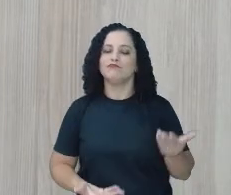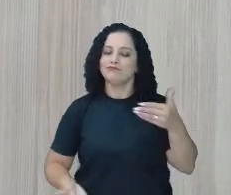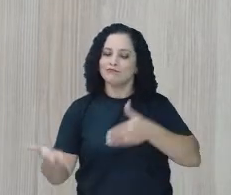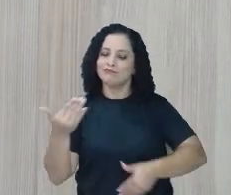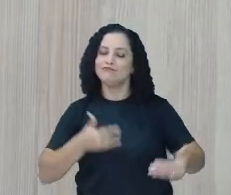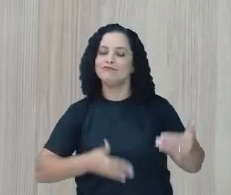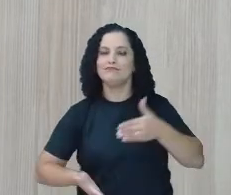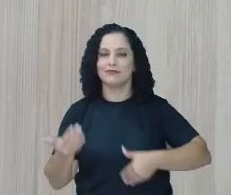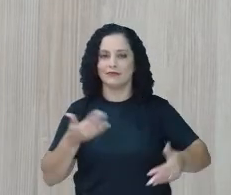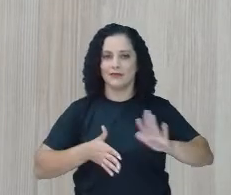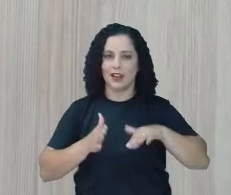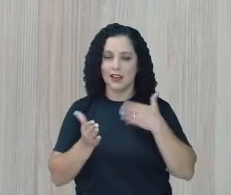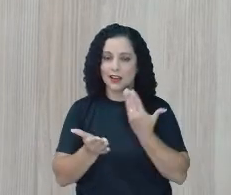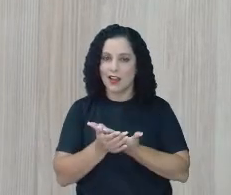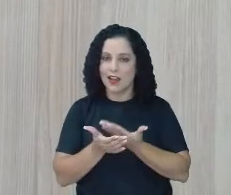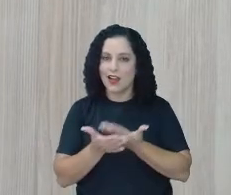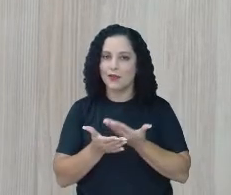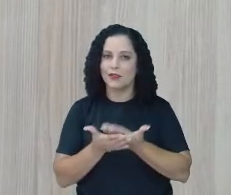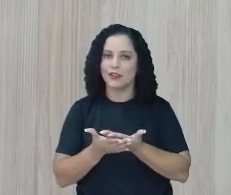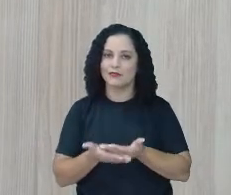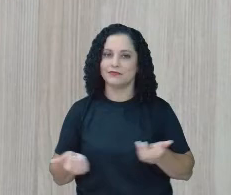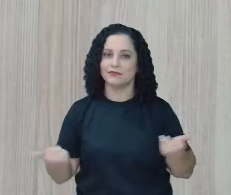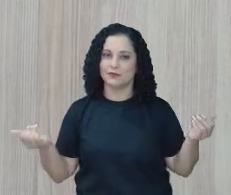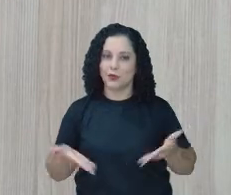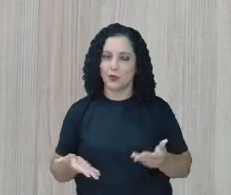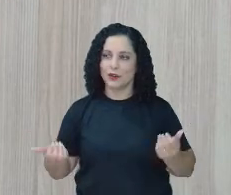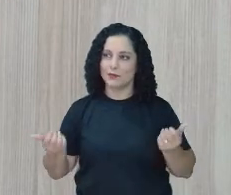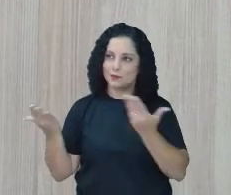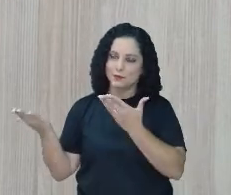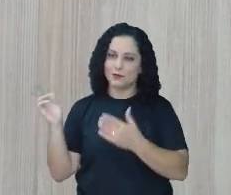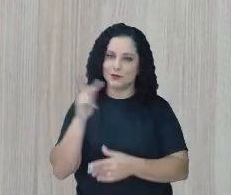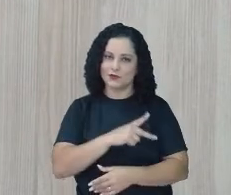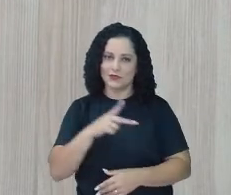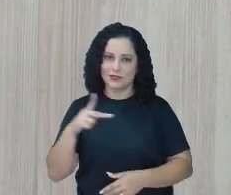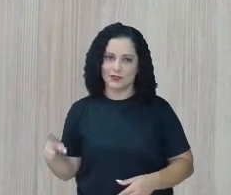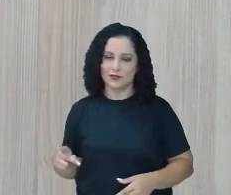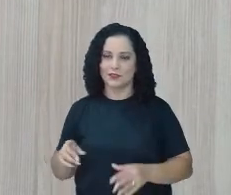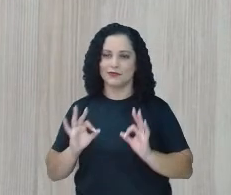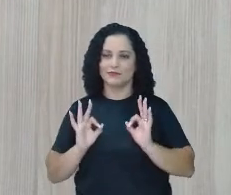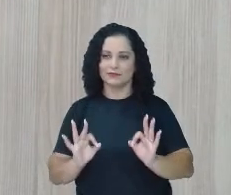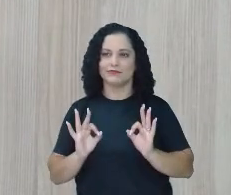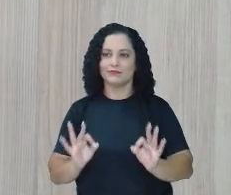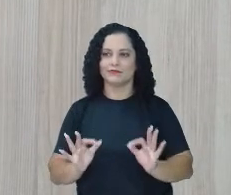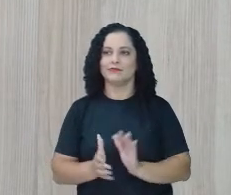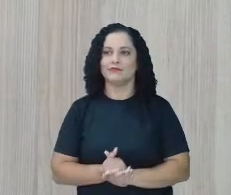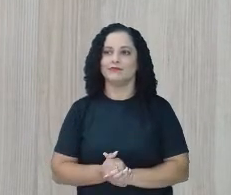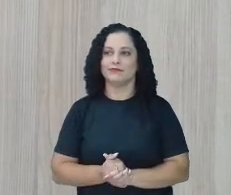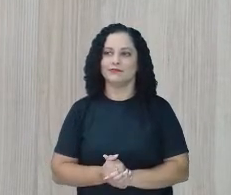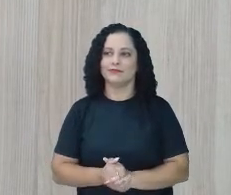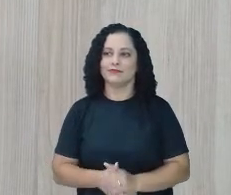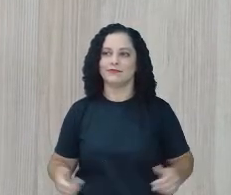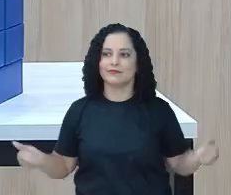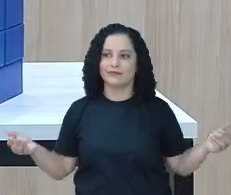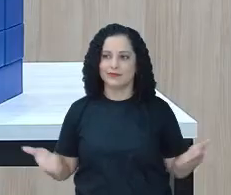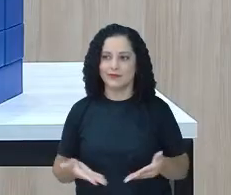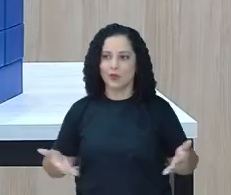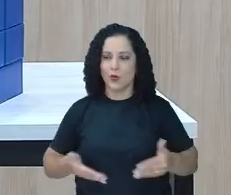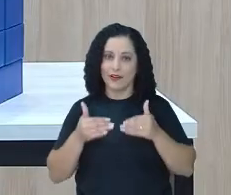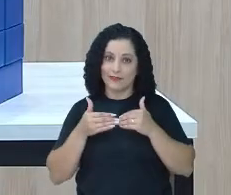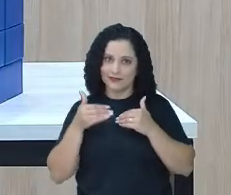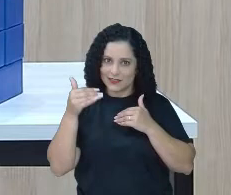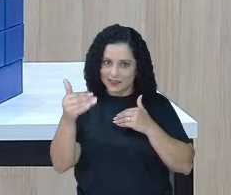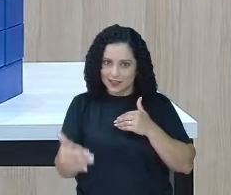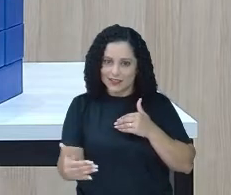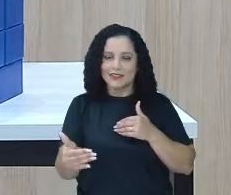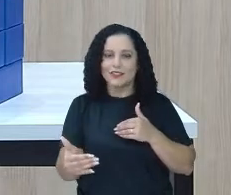participando, certo, da nossa aula. Eu vou voltar agora a palavra para a Briane. Massa. Gil vai me dar uma ajudinha agora, gente, avançando aí